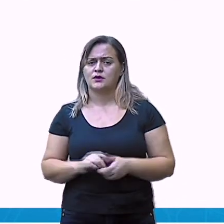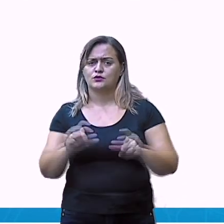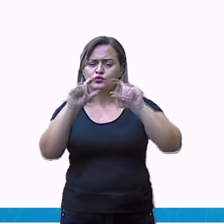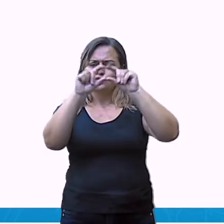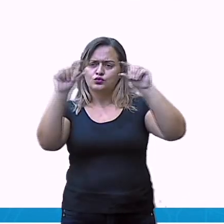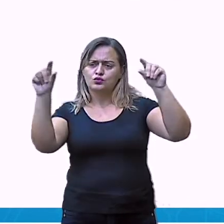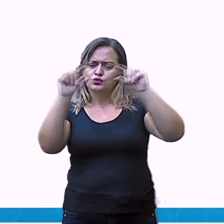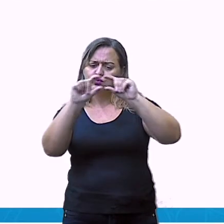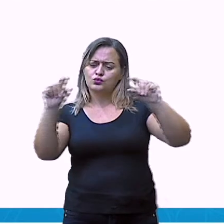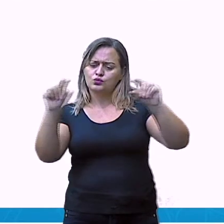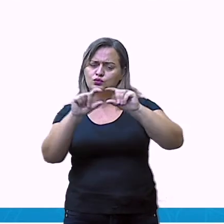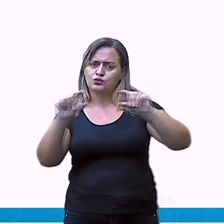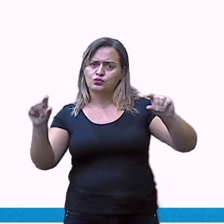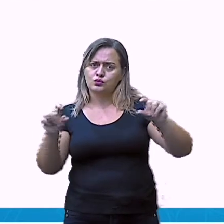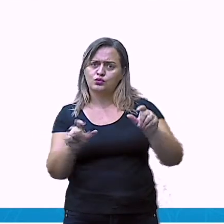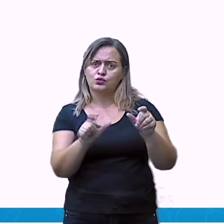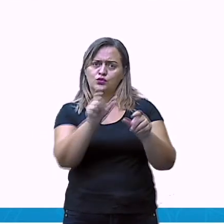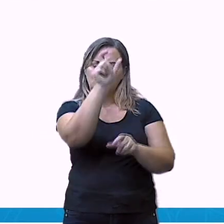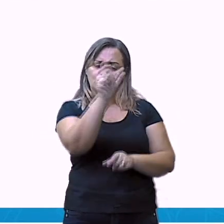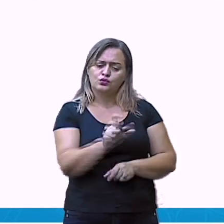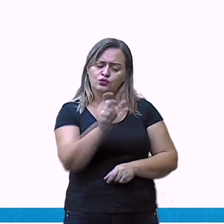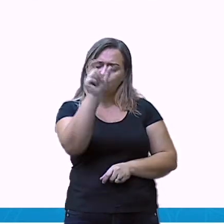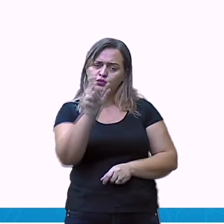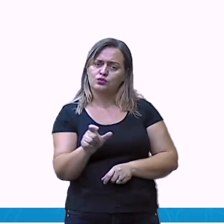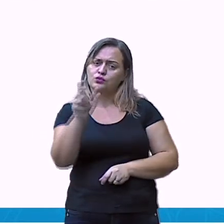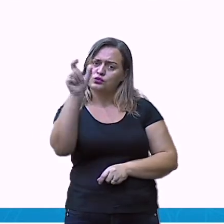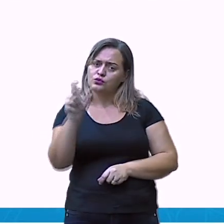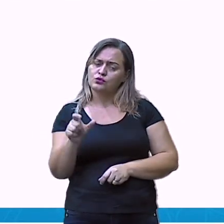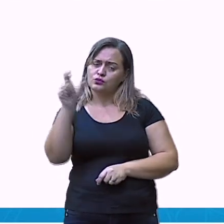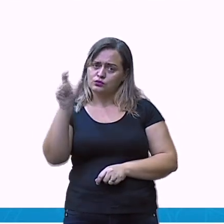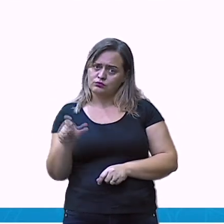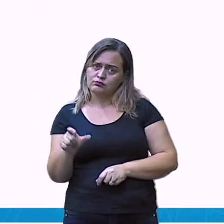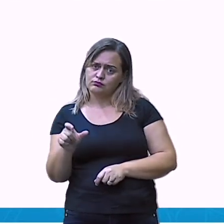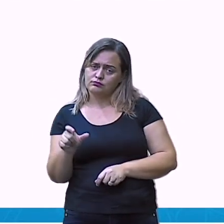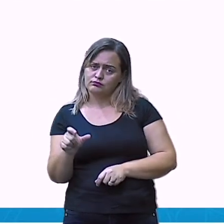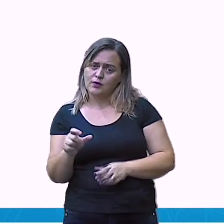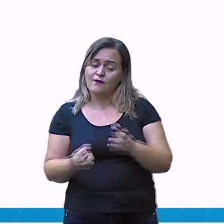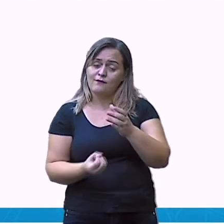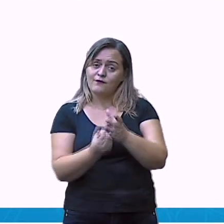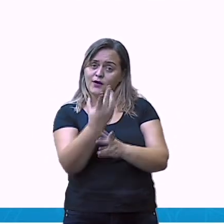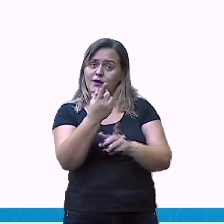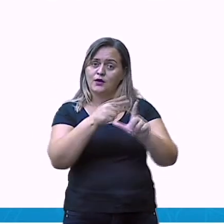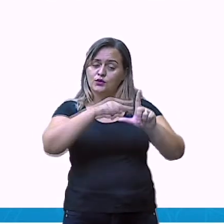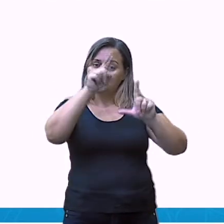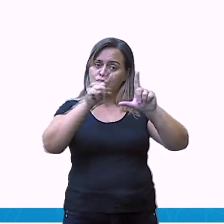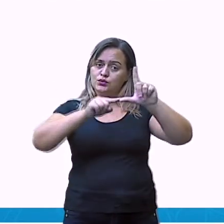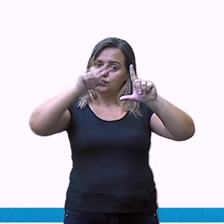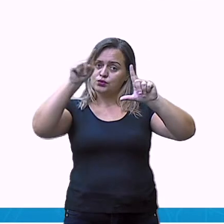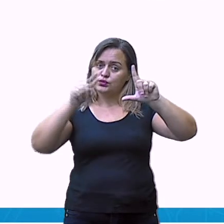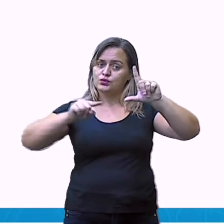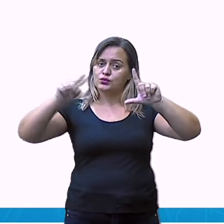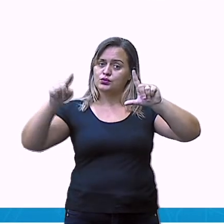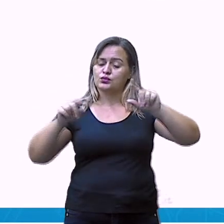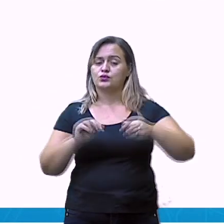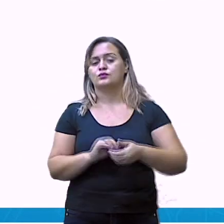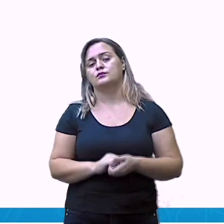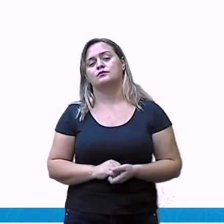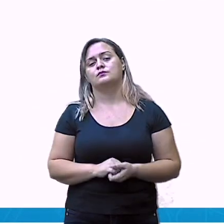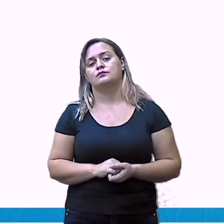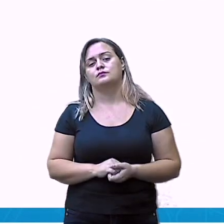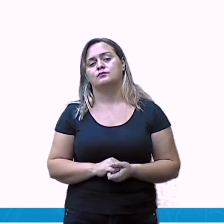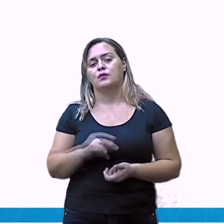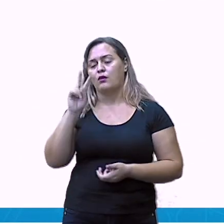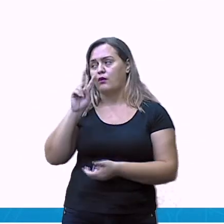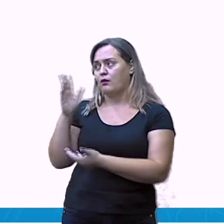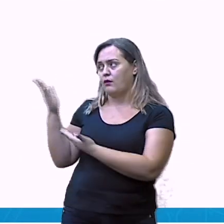vai valer 10. E eu vou colocar aqui as informações pulando uma. Então, 10 pulou o 20, vem o 30, pulo 40,